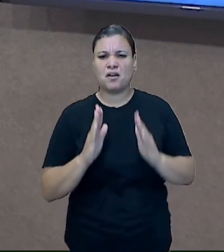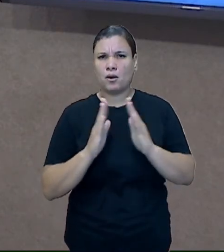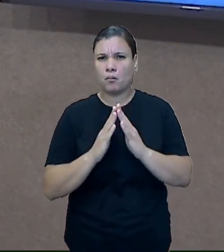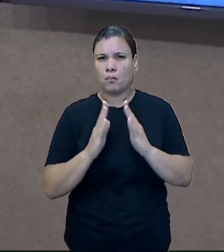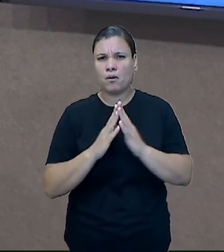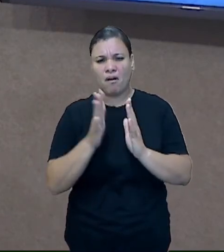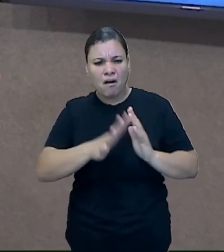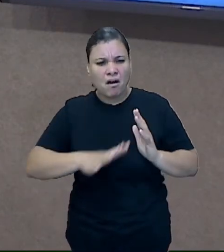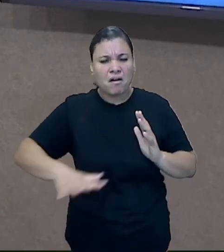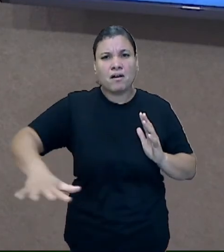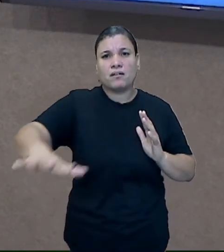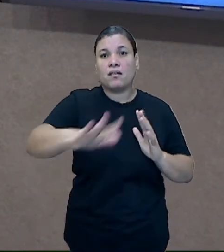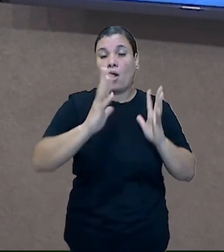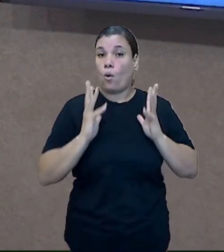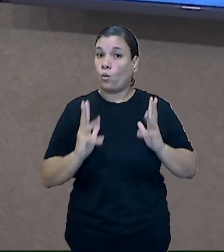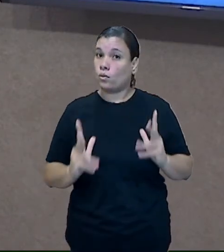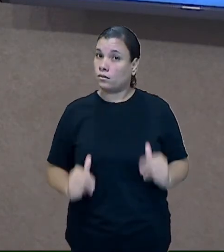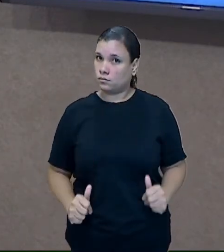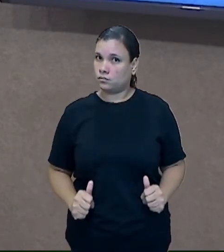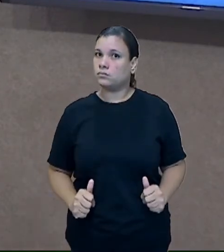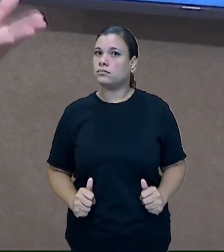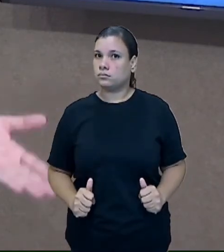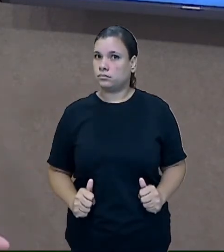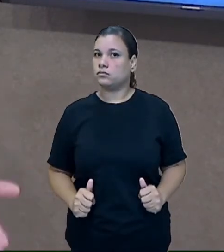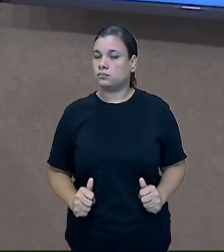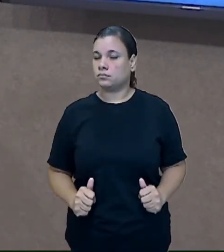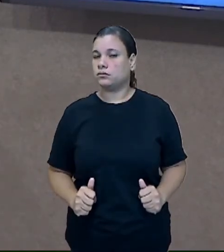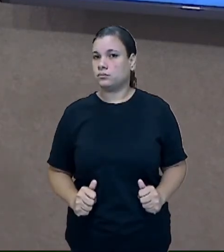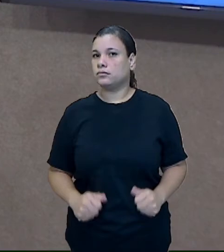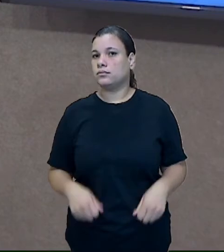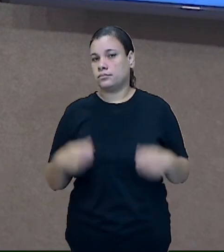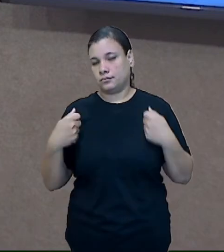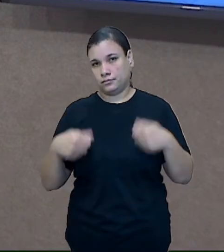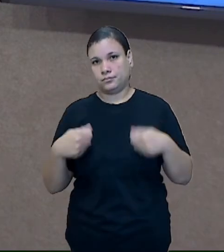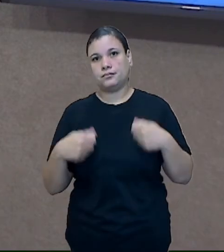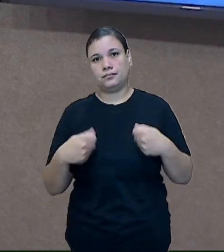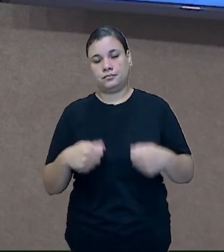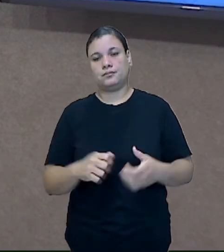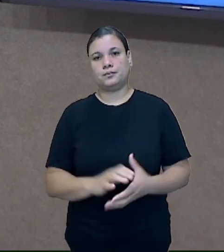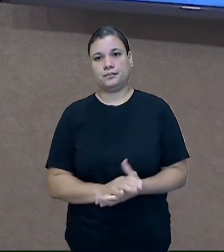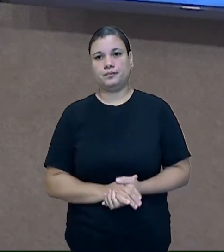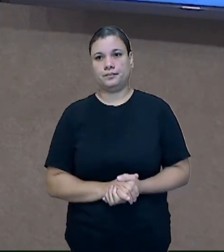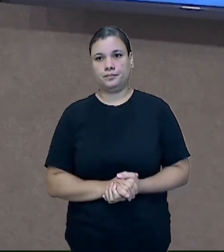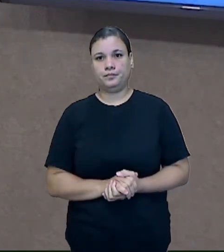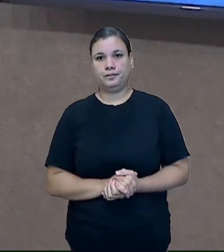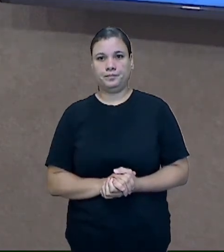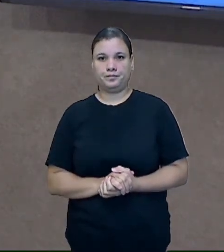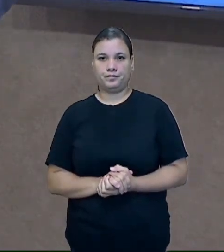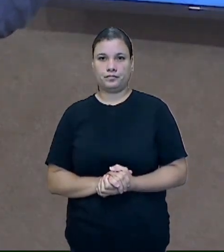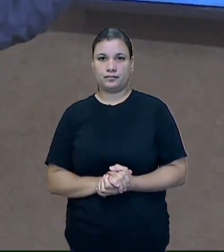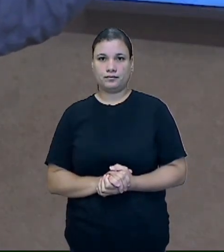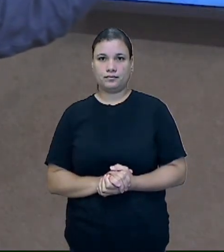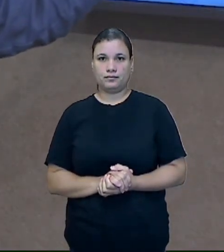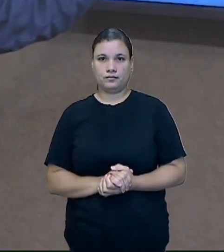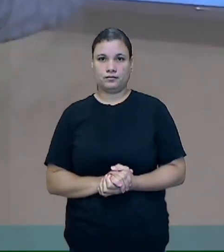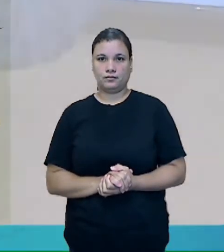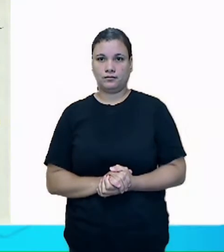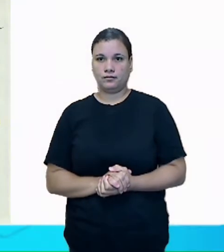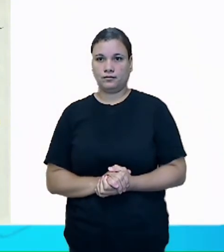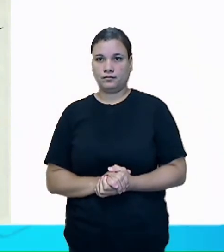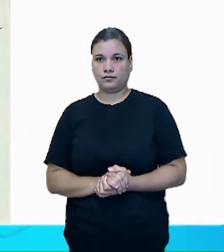que esse espaço seja bom para a gente e não atraia animais peçonhentos, que é o caso